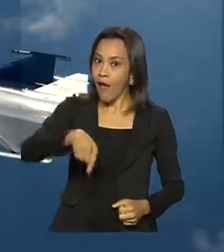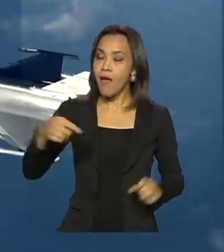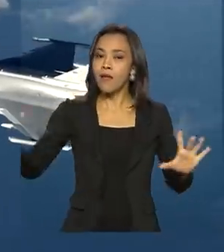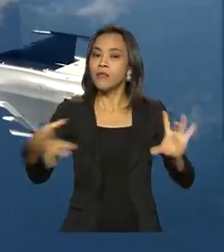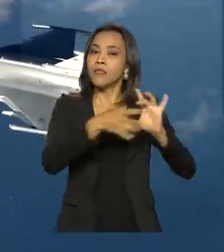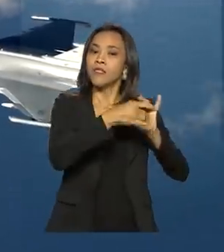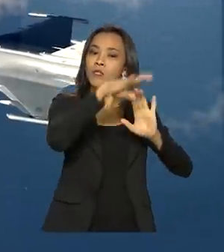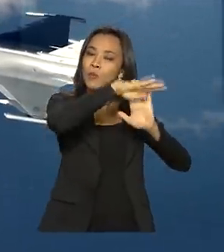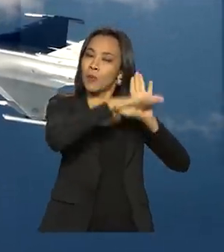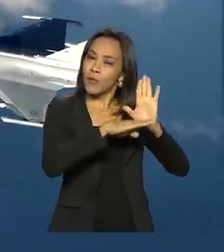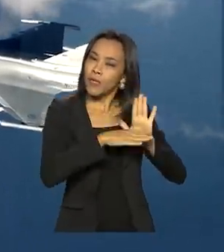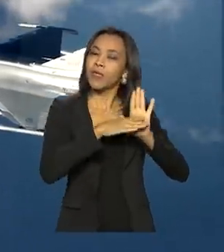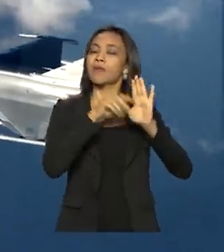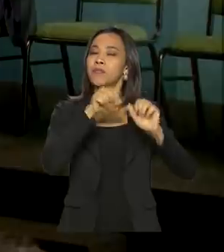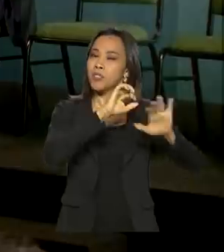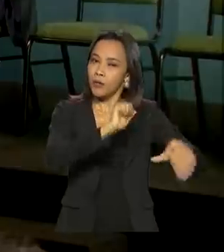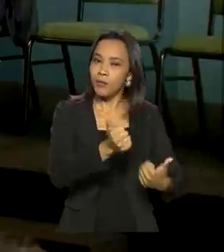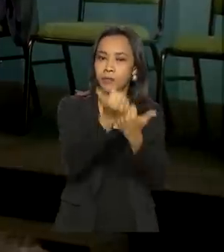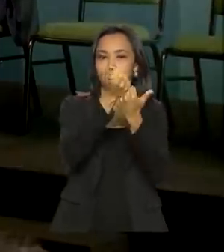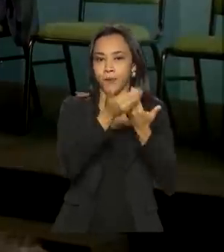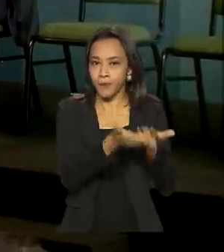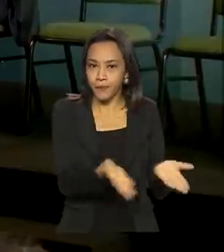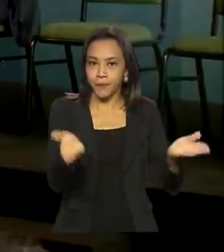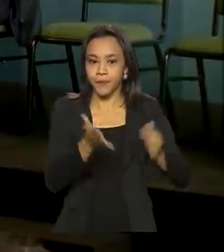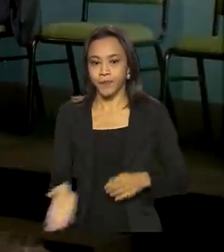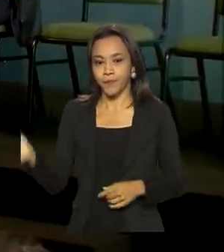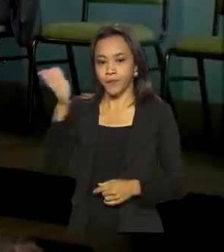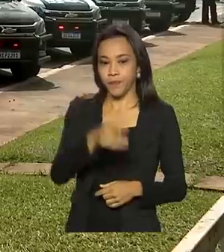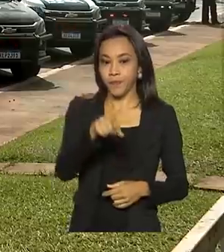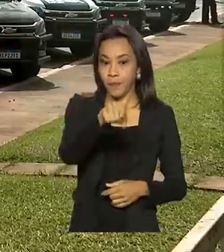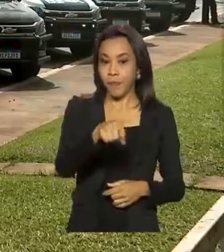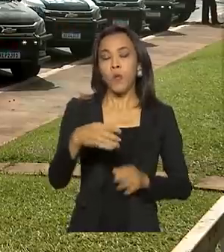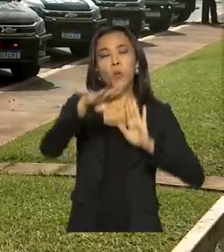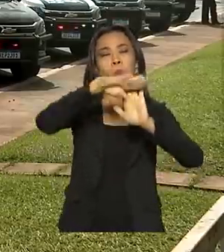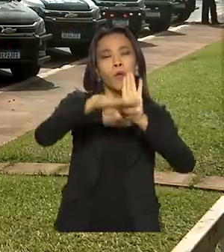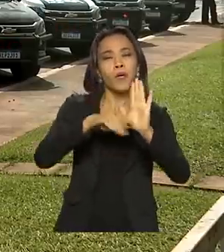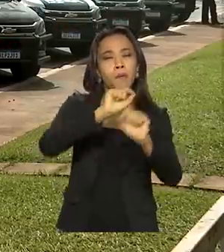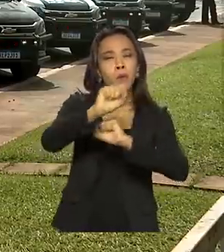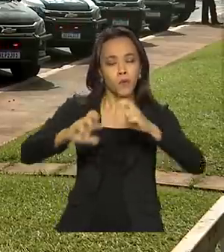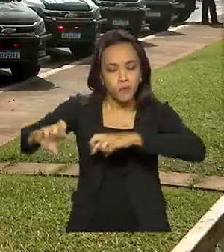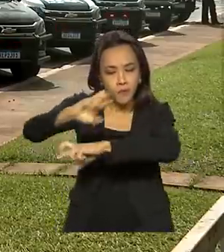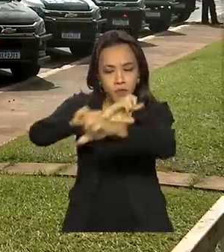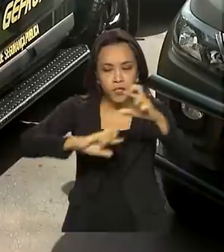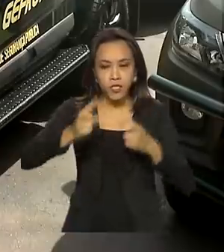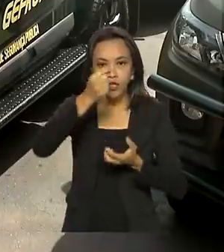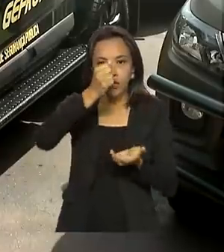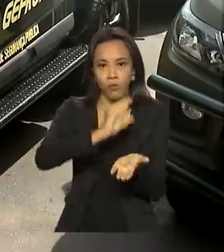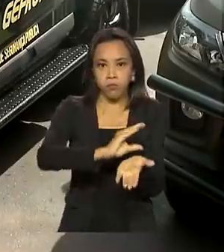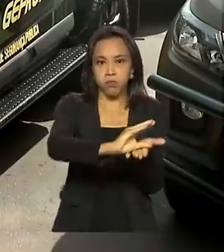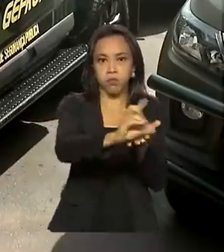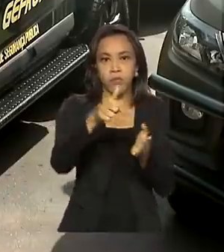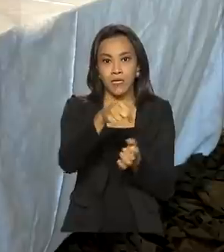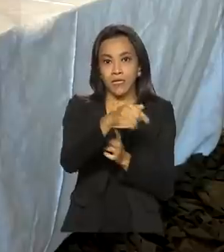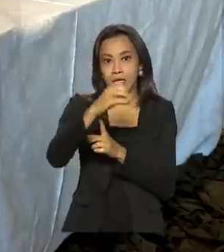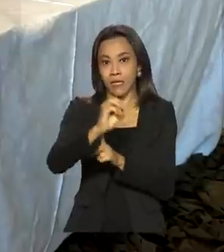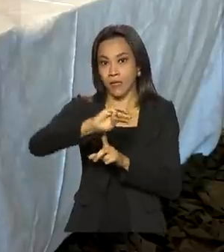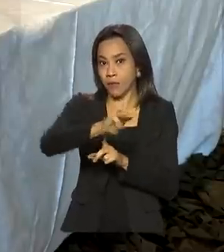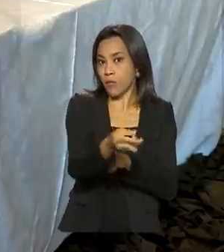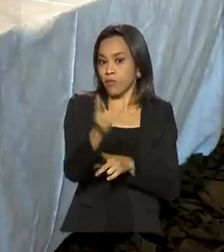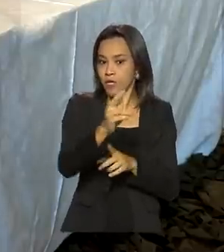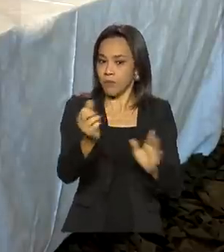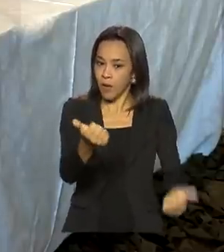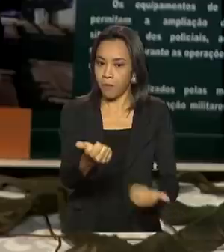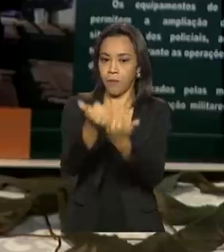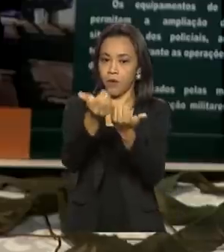reestruturação das Forças Armadas programa vigia destina mais de 70 milhões de reais para reforçar o